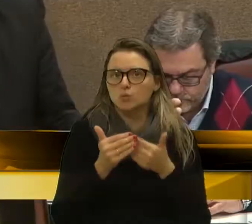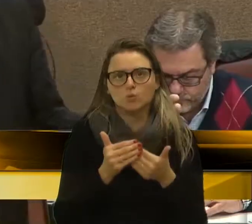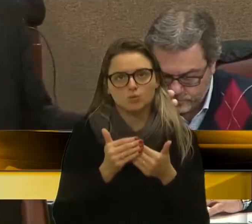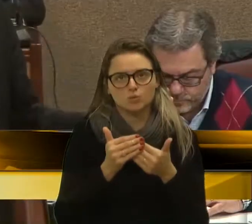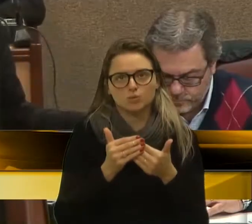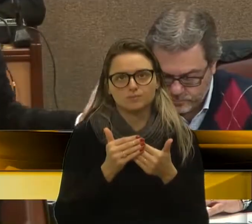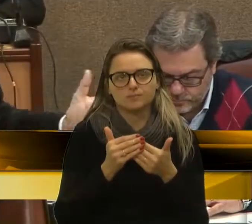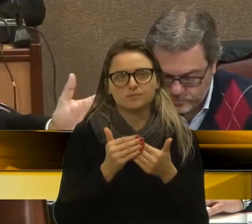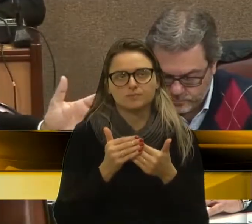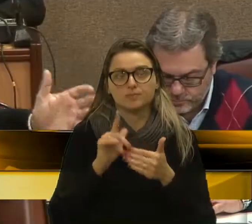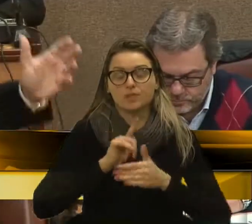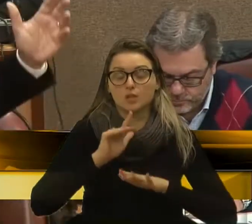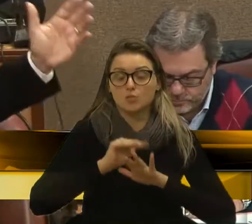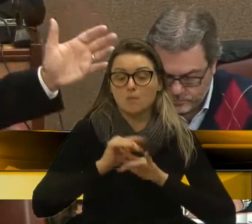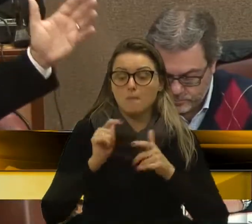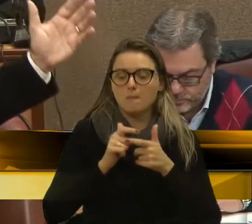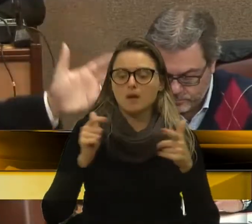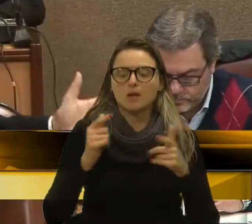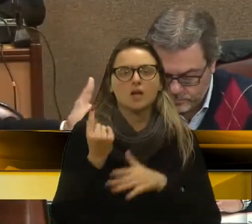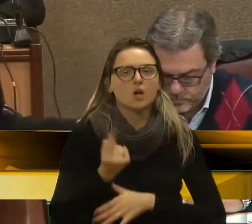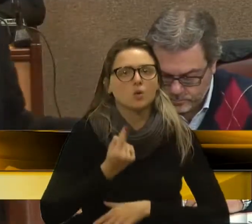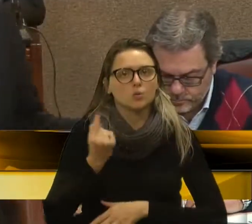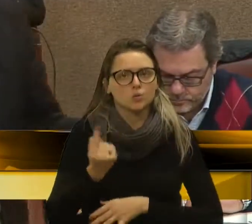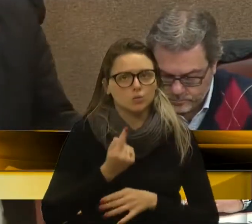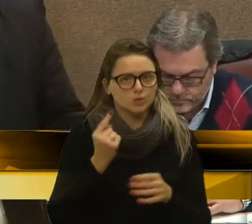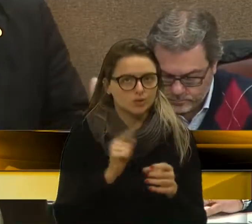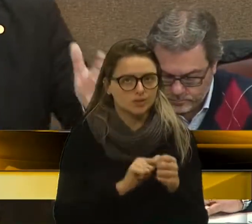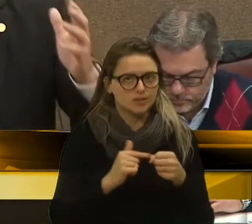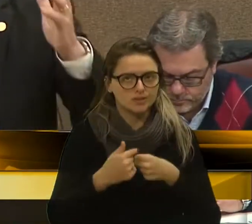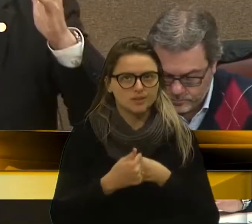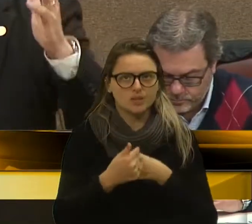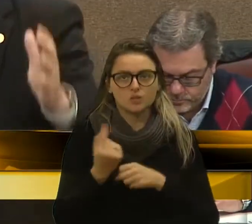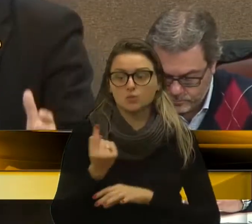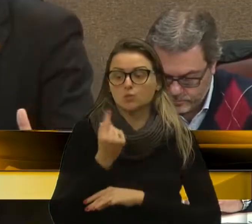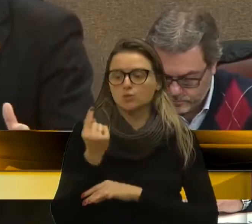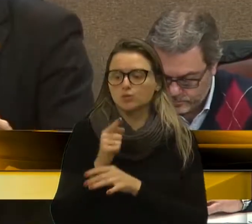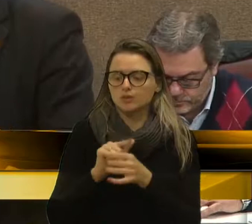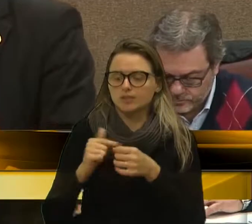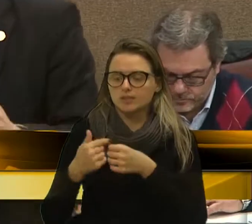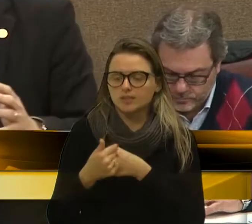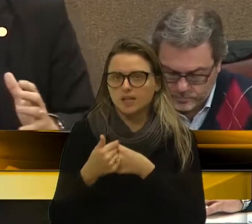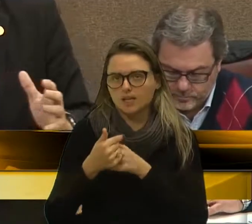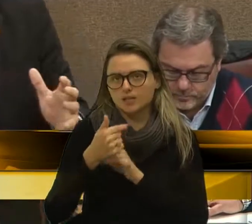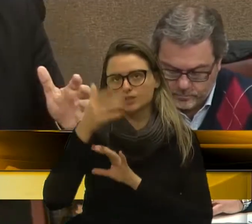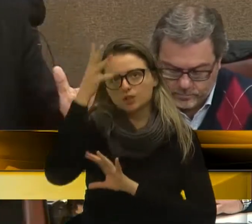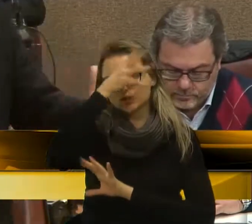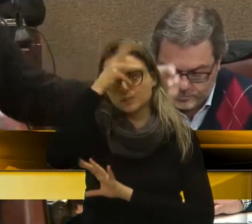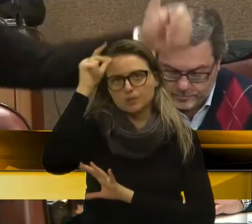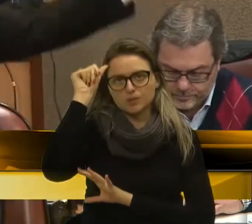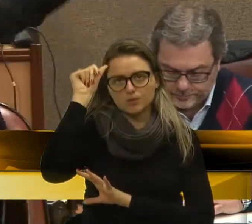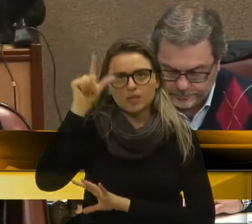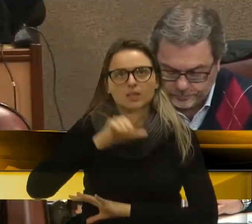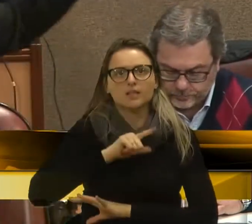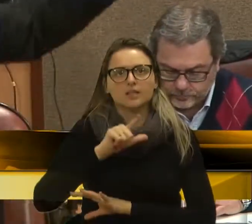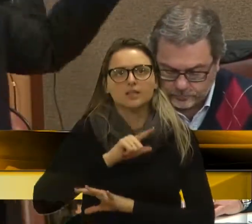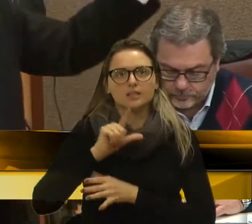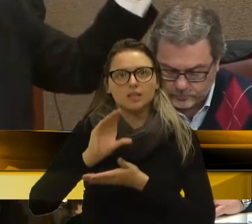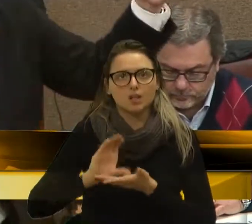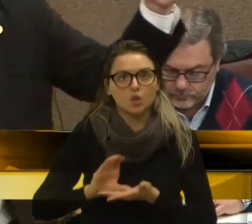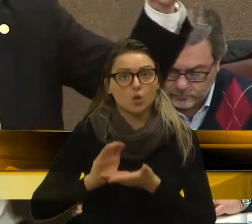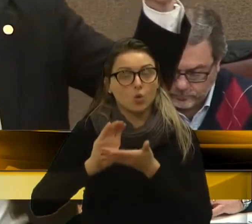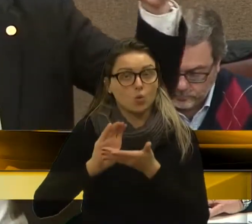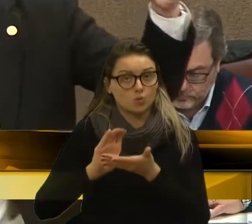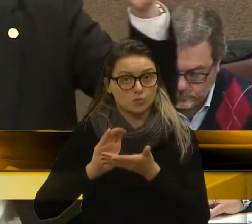Toigo. Somos uma das únicas cidades, um dos únicos municípios da Federação Vereadora de Ló que tem um conselho